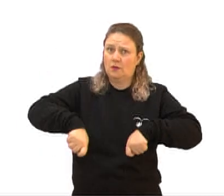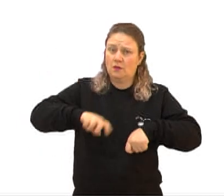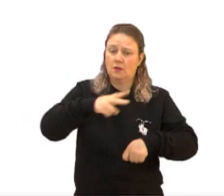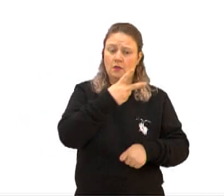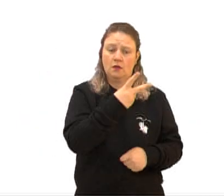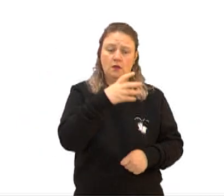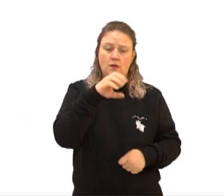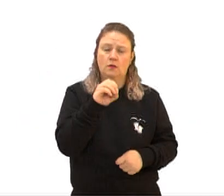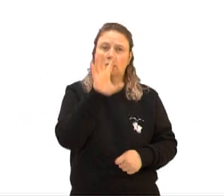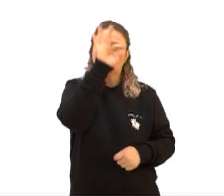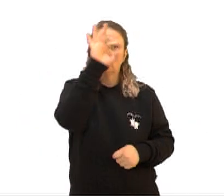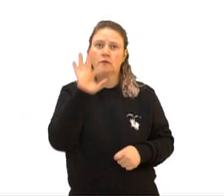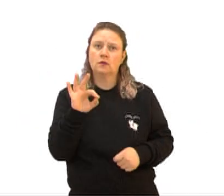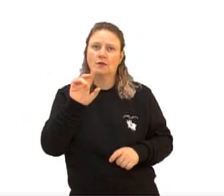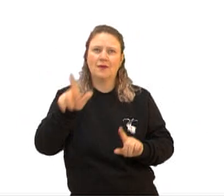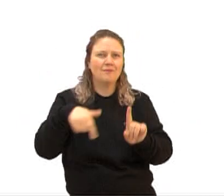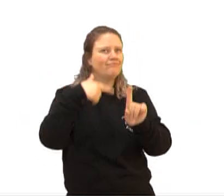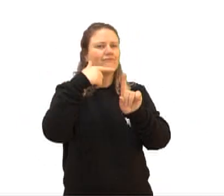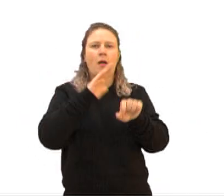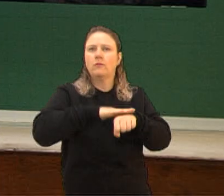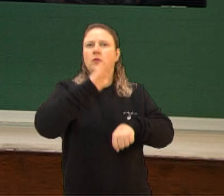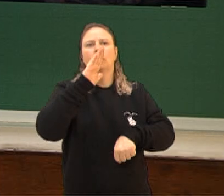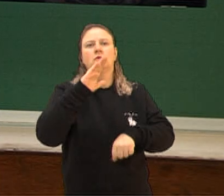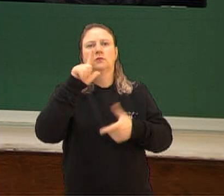para poder fazer esses vincos aqui.